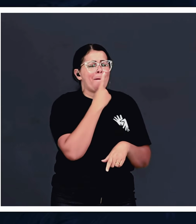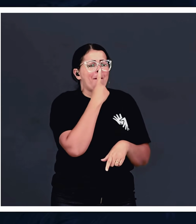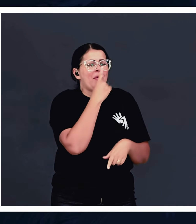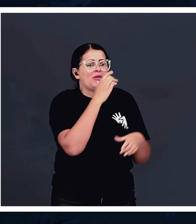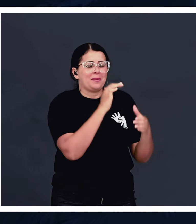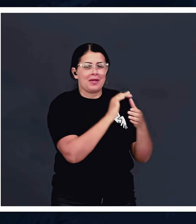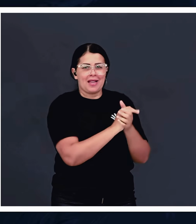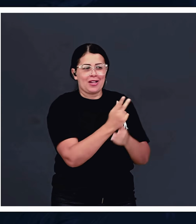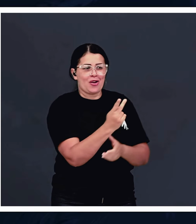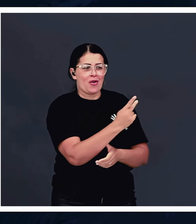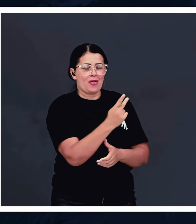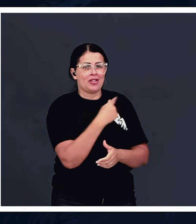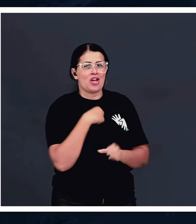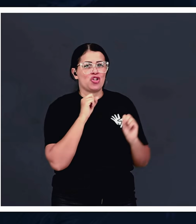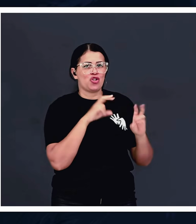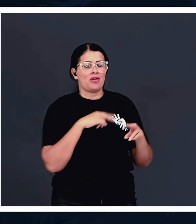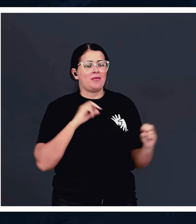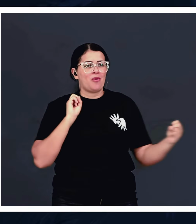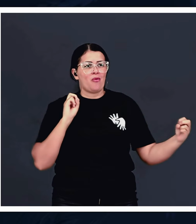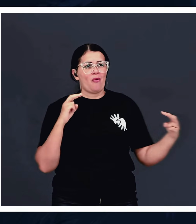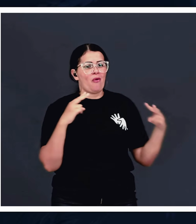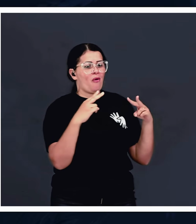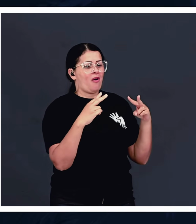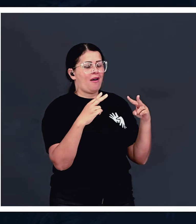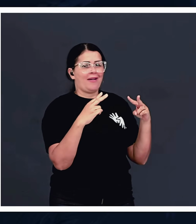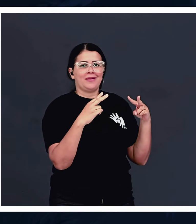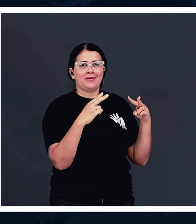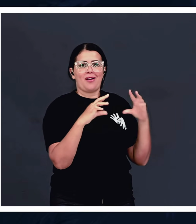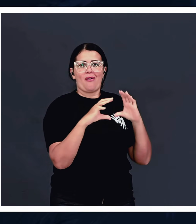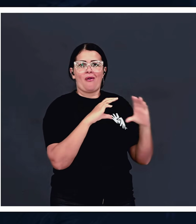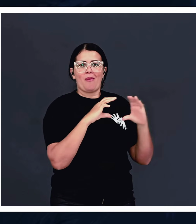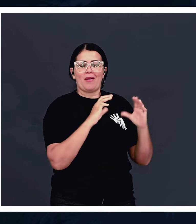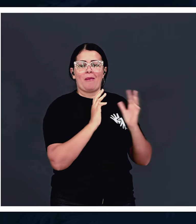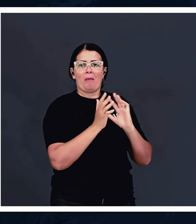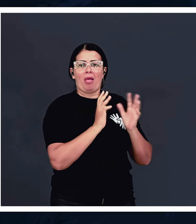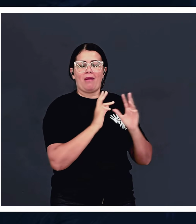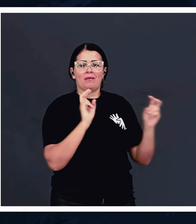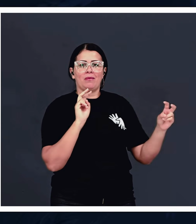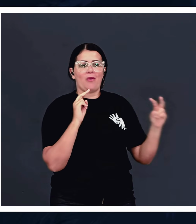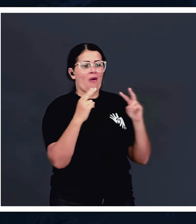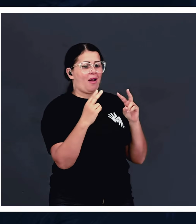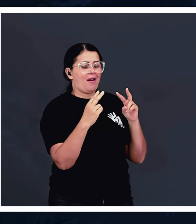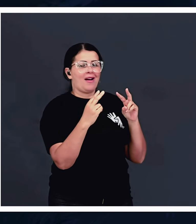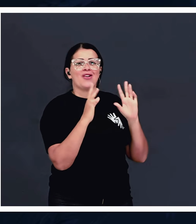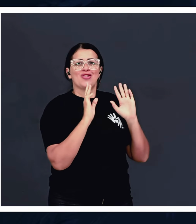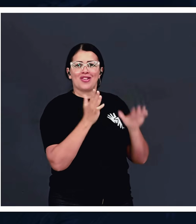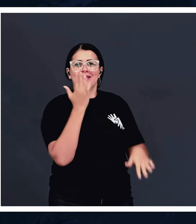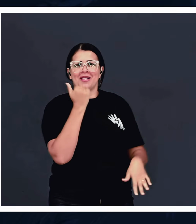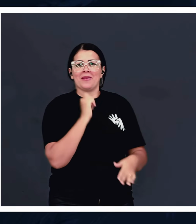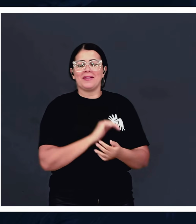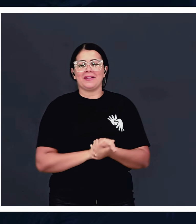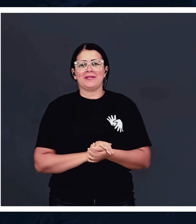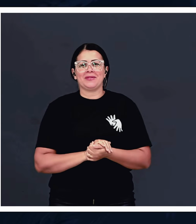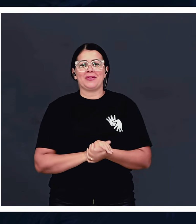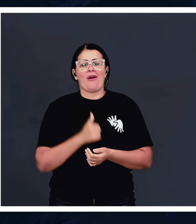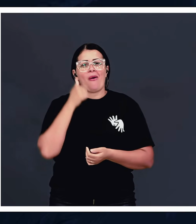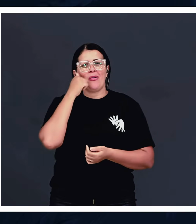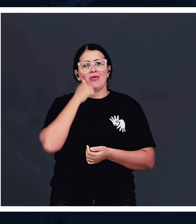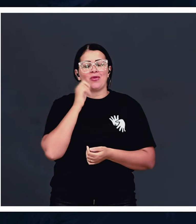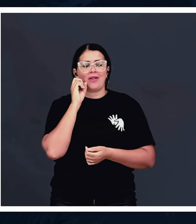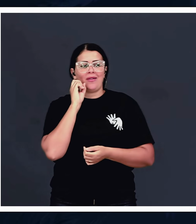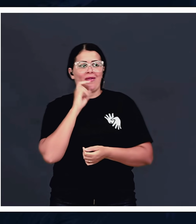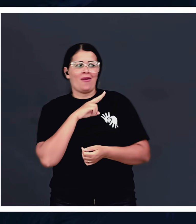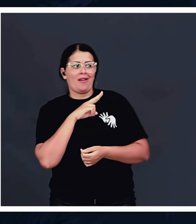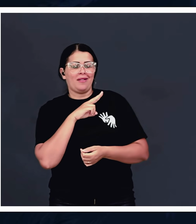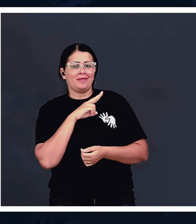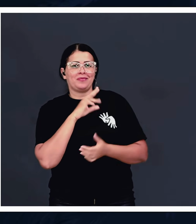intimidade, basta um olhar, né? E a comunicação é só pelo olhar. Nós maridos sabemos, né? Quando a esposa olha assim, a